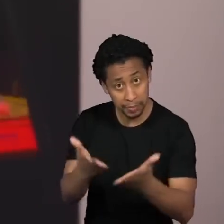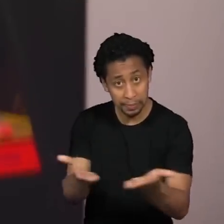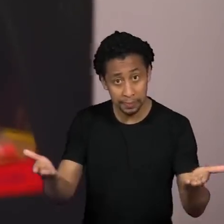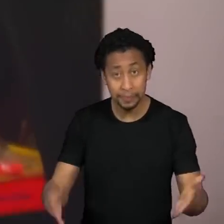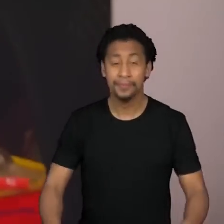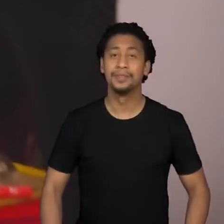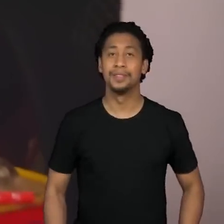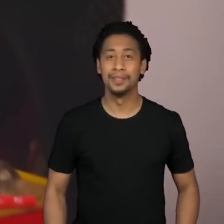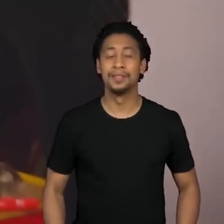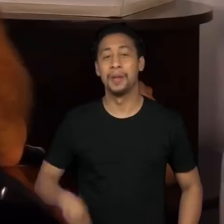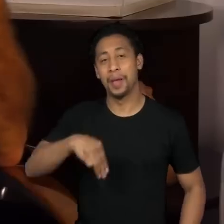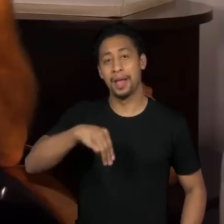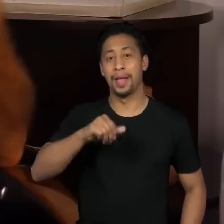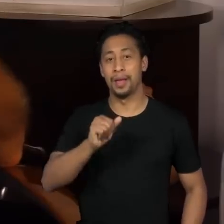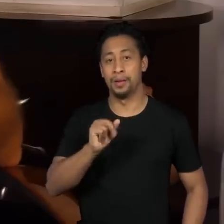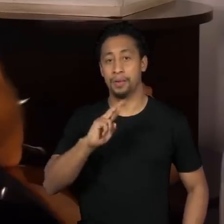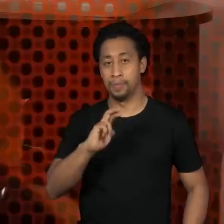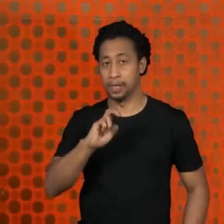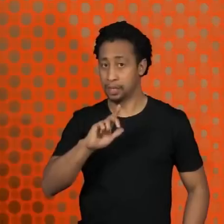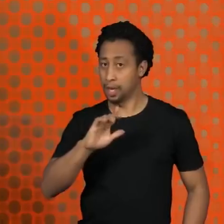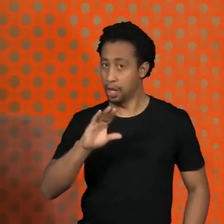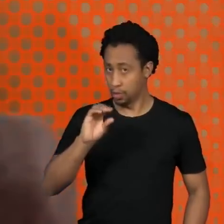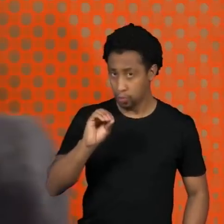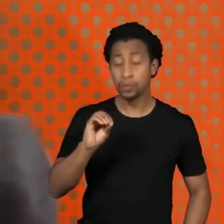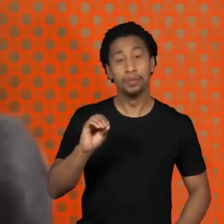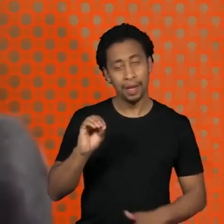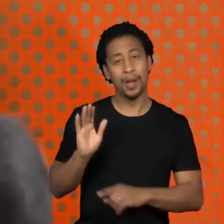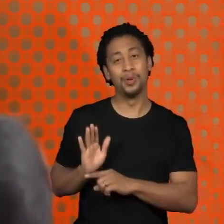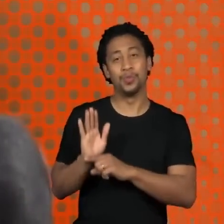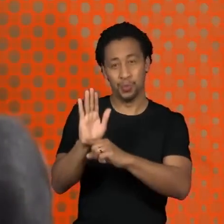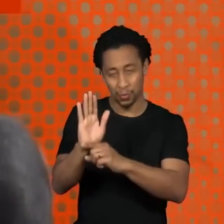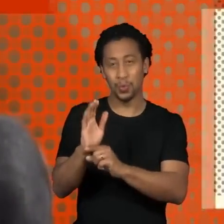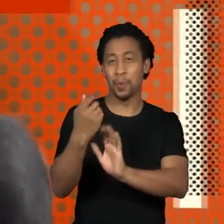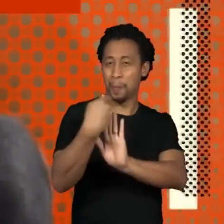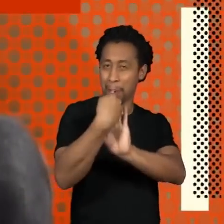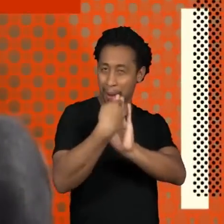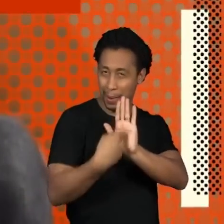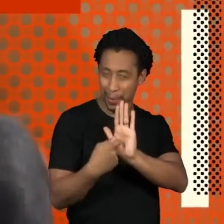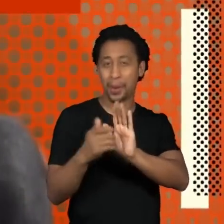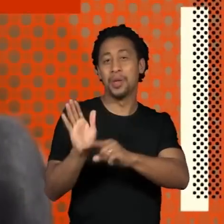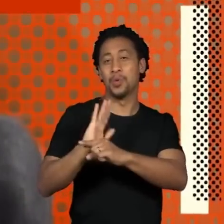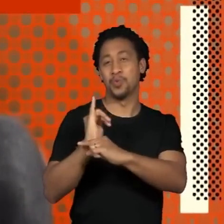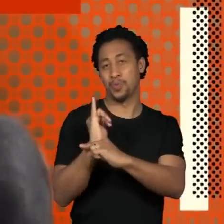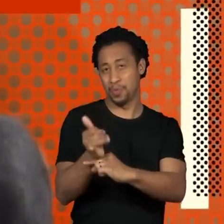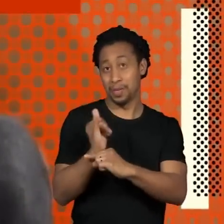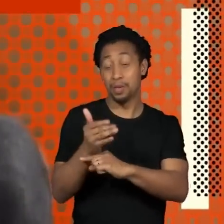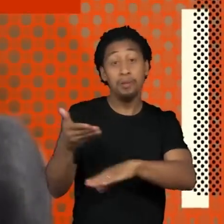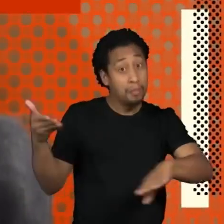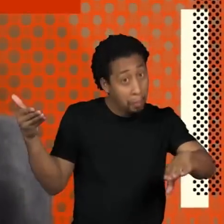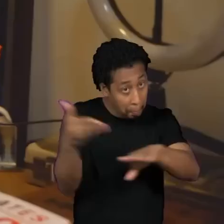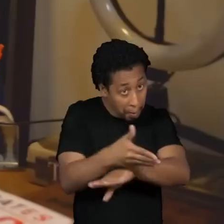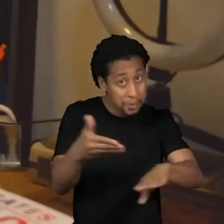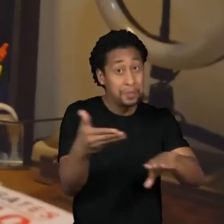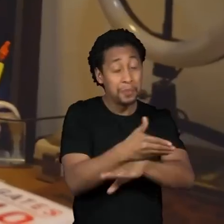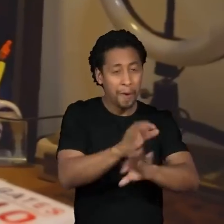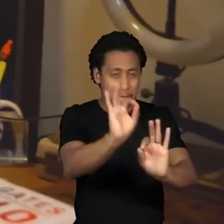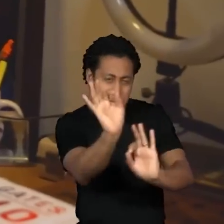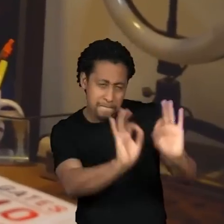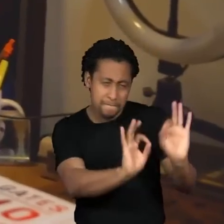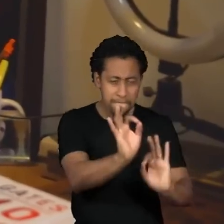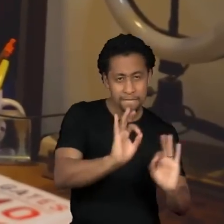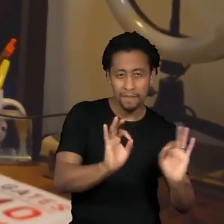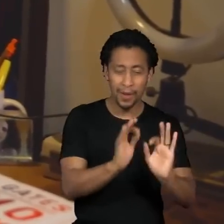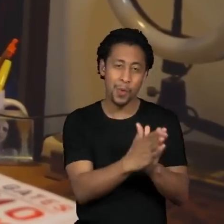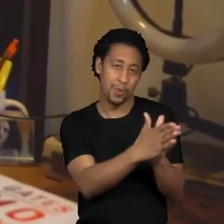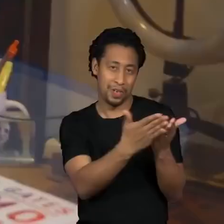Marcelo Cândido Melo, que havia trabalhado no roteiro do documentário, participou agora da formatação.